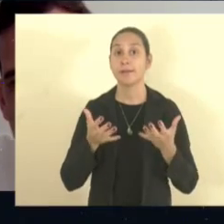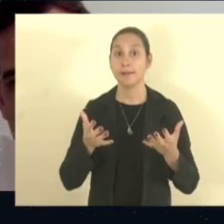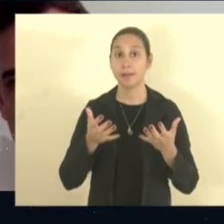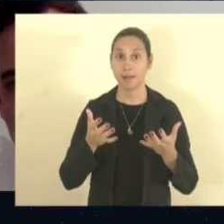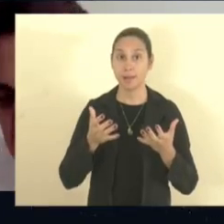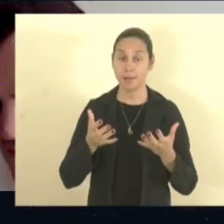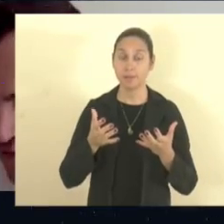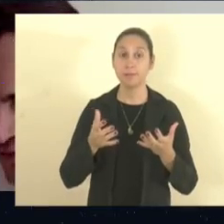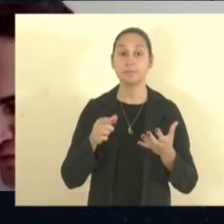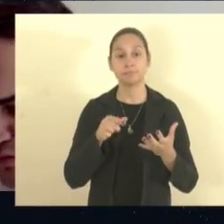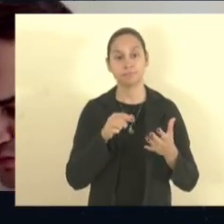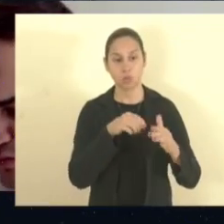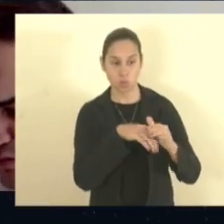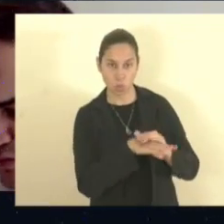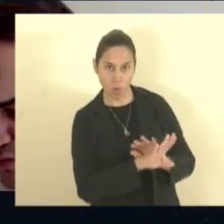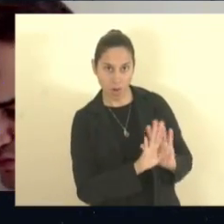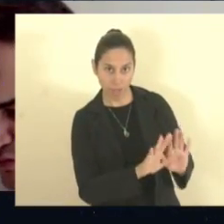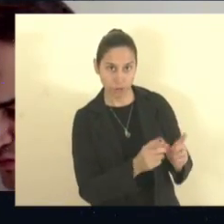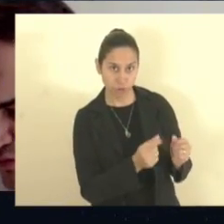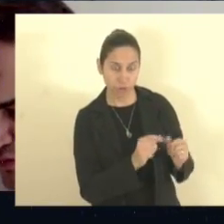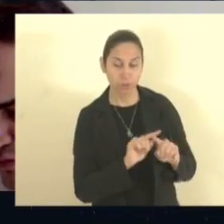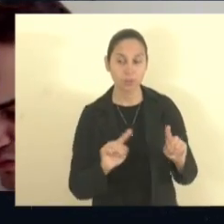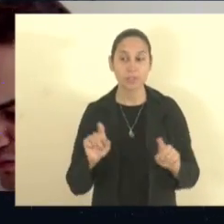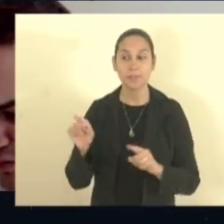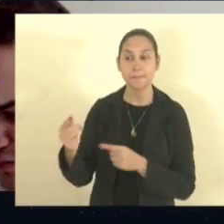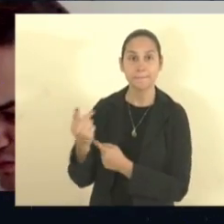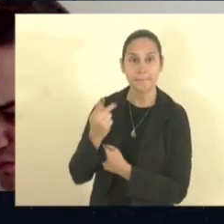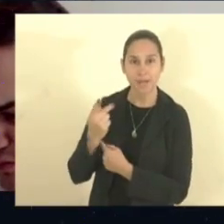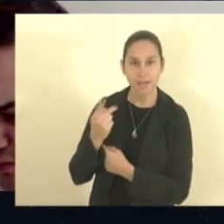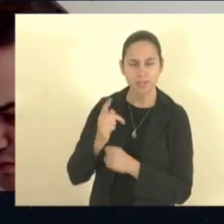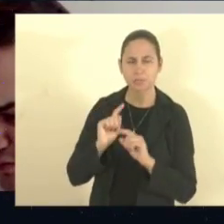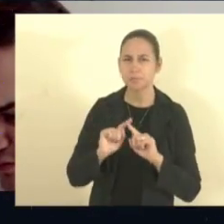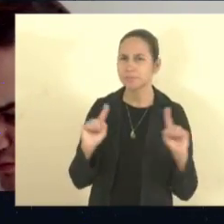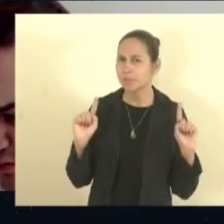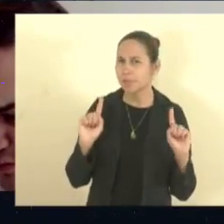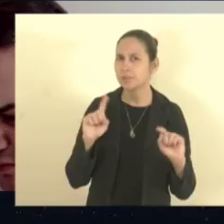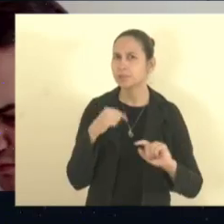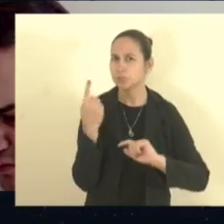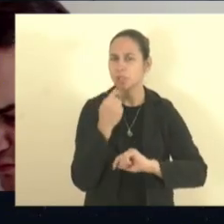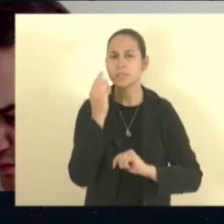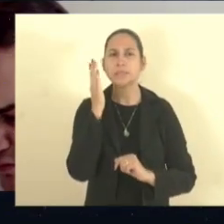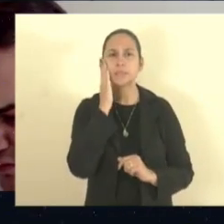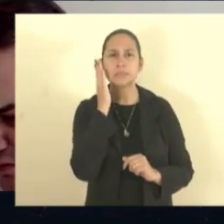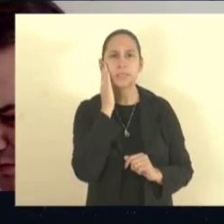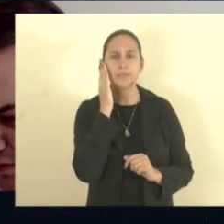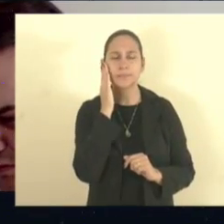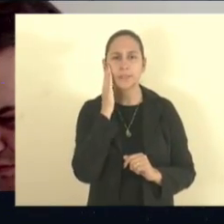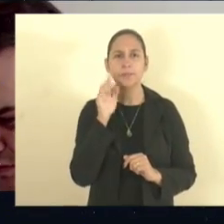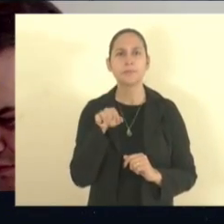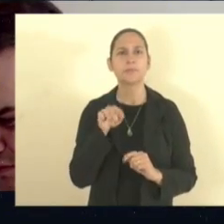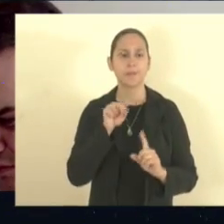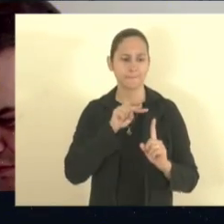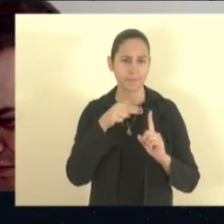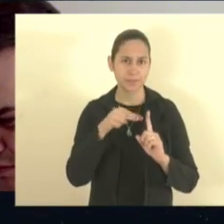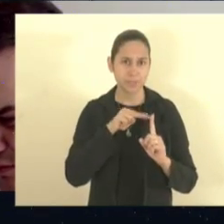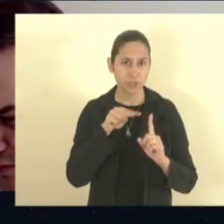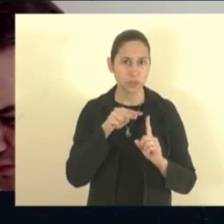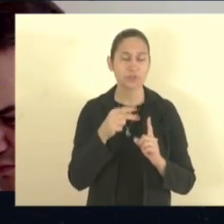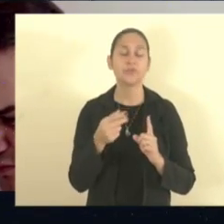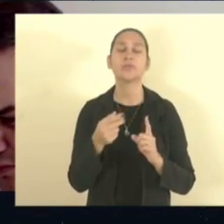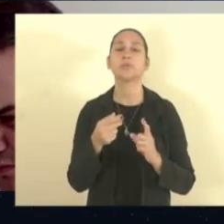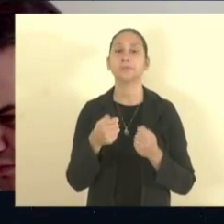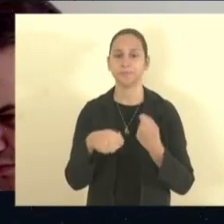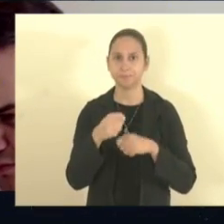aplicar e pegar esse recurso. Só que o que acontece? Nós sabemos muito bem, na ótica política, que vai ser gasto